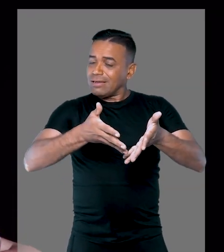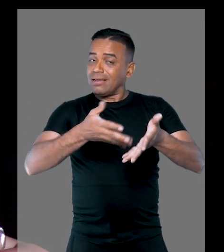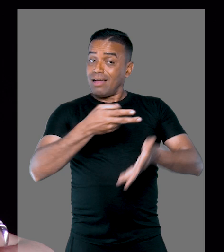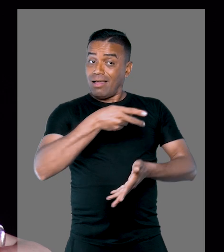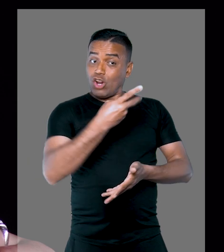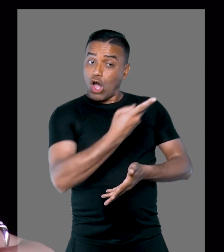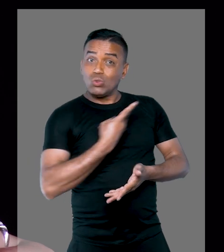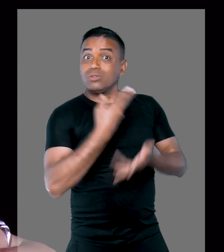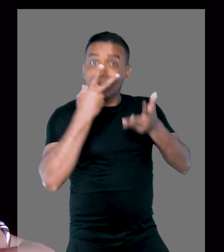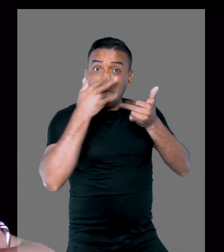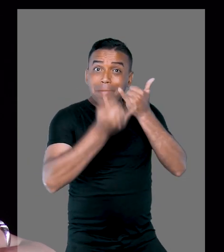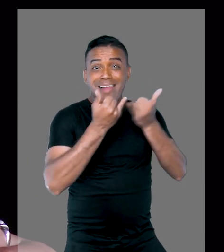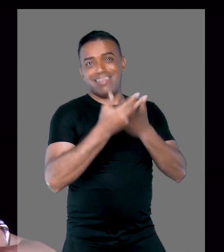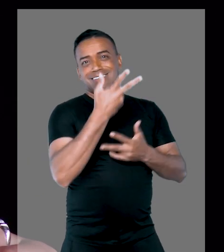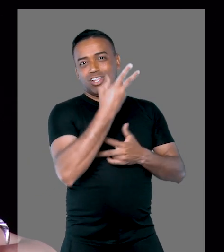ali.